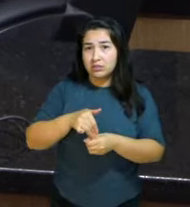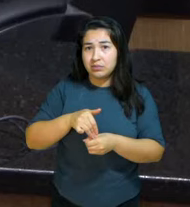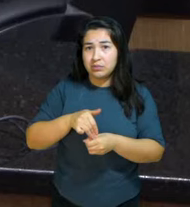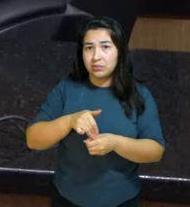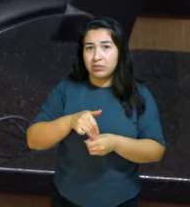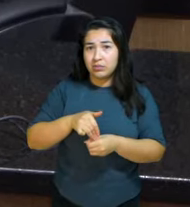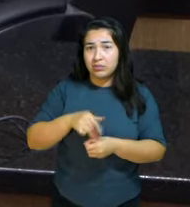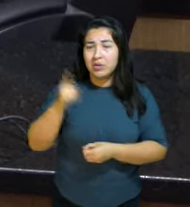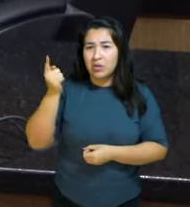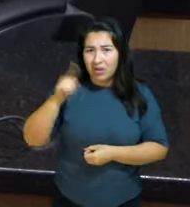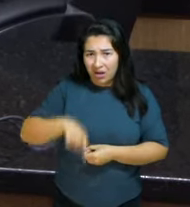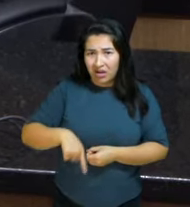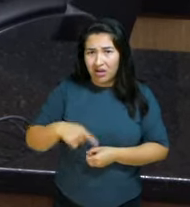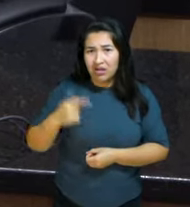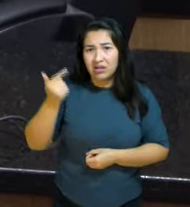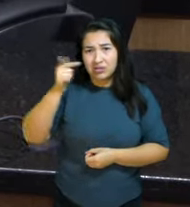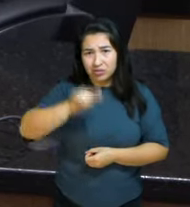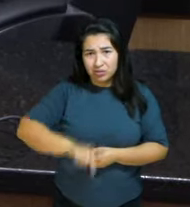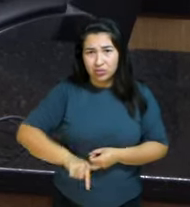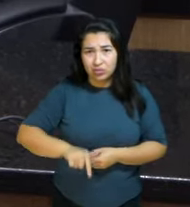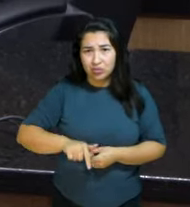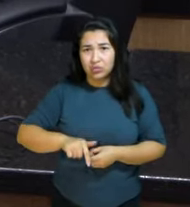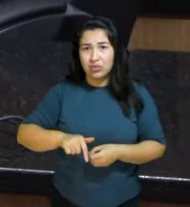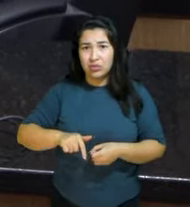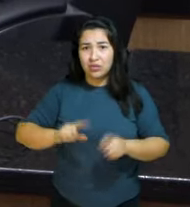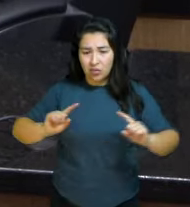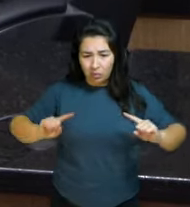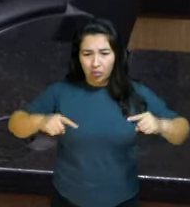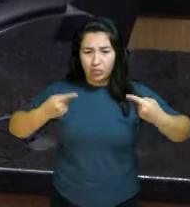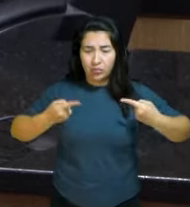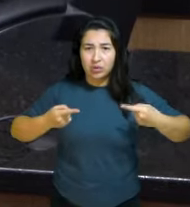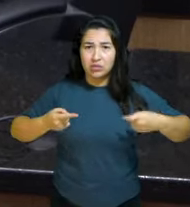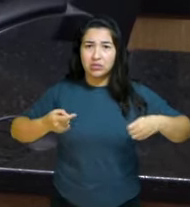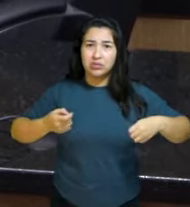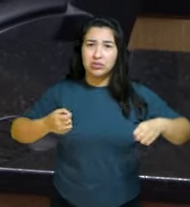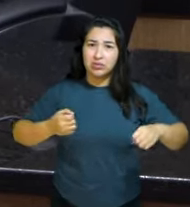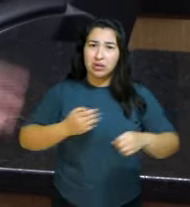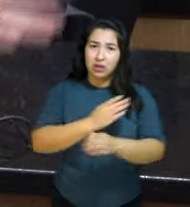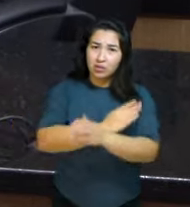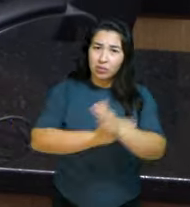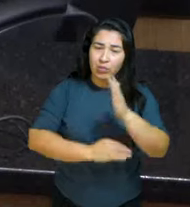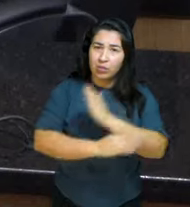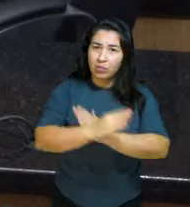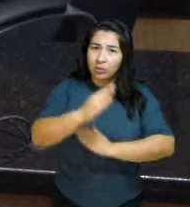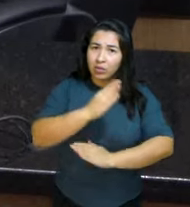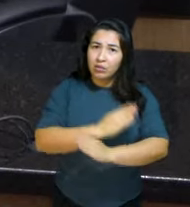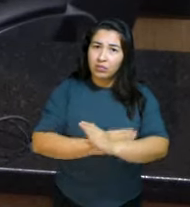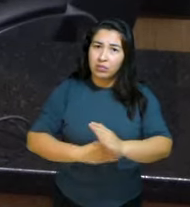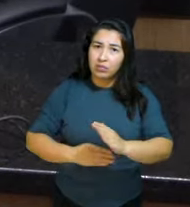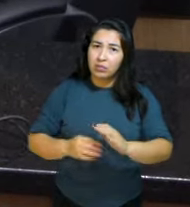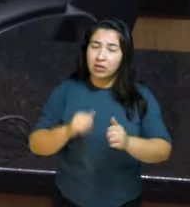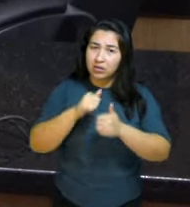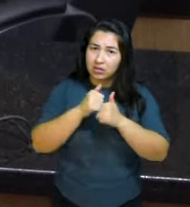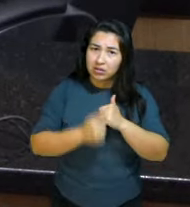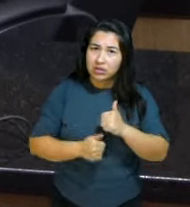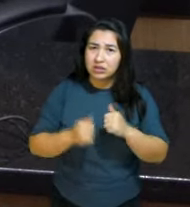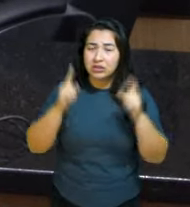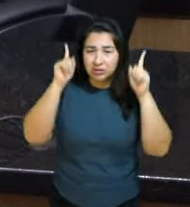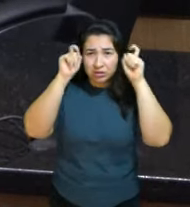numa competição no Paradesportes. Falo pelo menos município e tenho a certeza que vários municípios aqui também têm o mesmo problema,